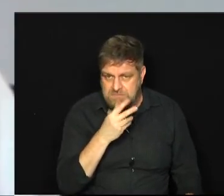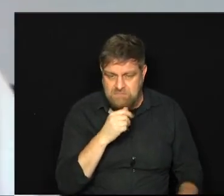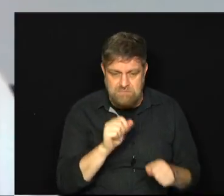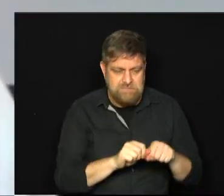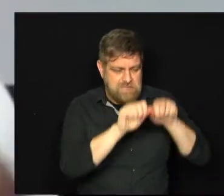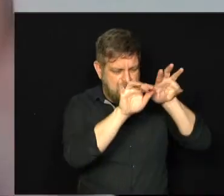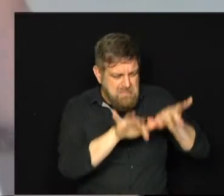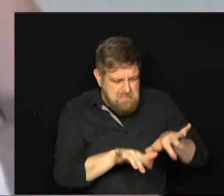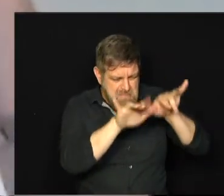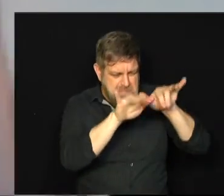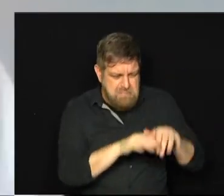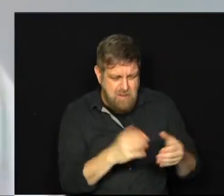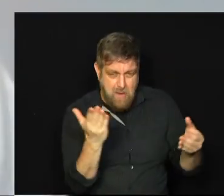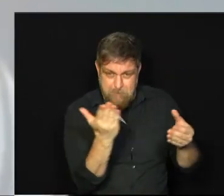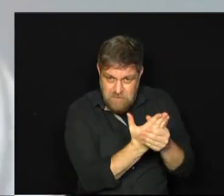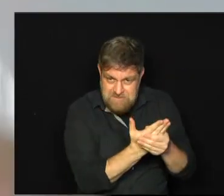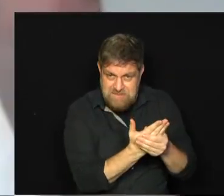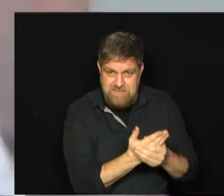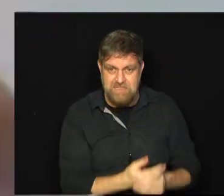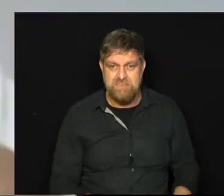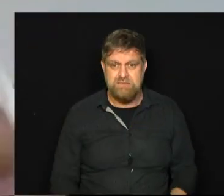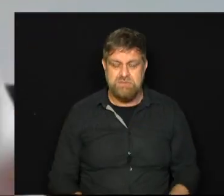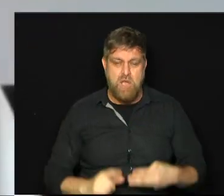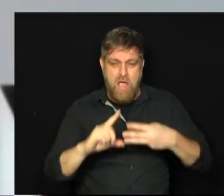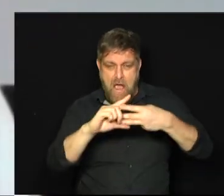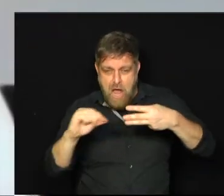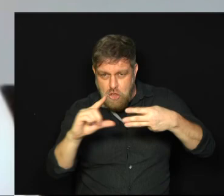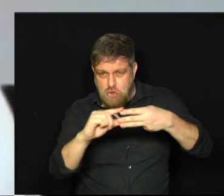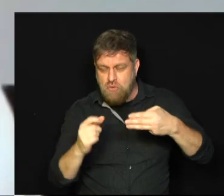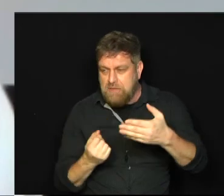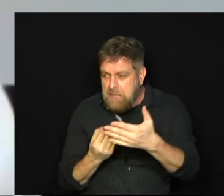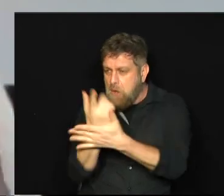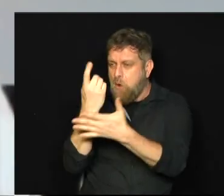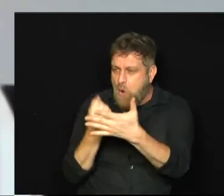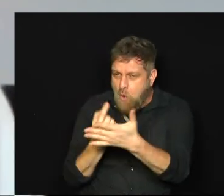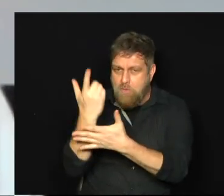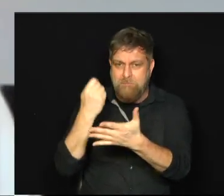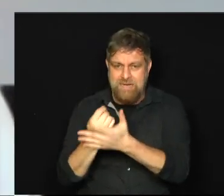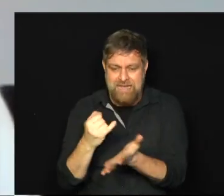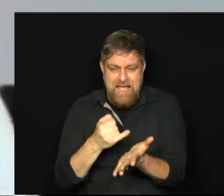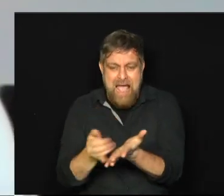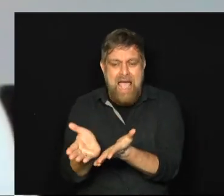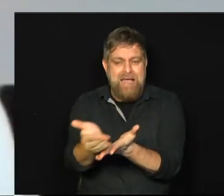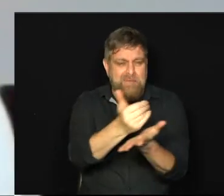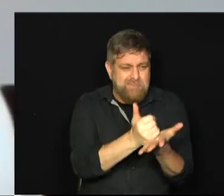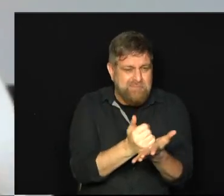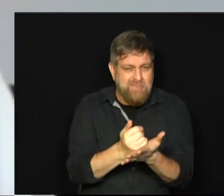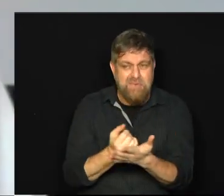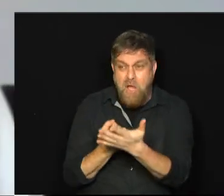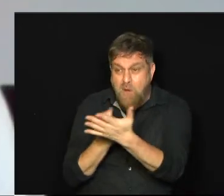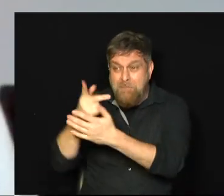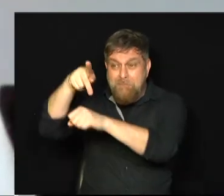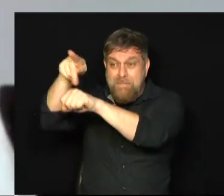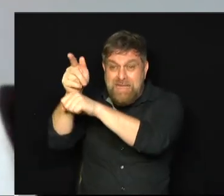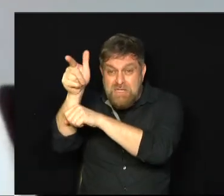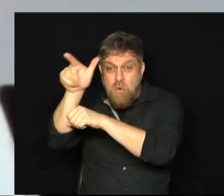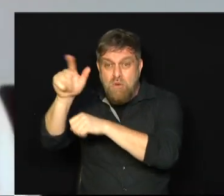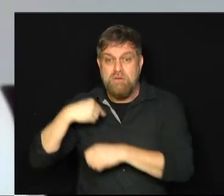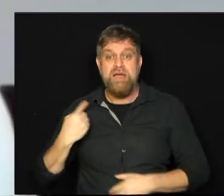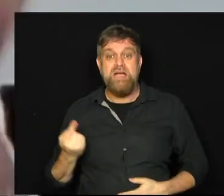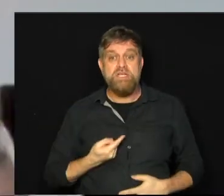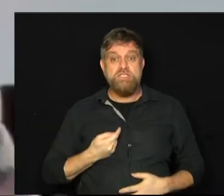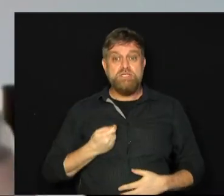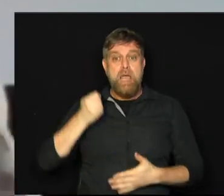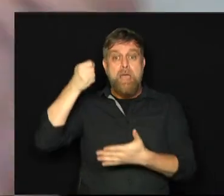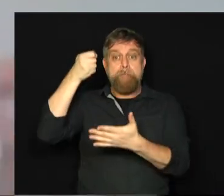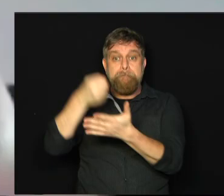baita processo, paga tudo em dólar ou em euro, taxas de importação. Inclusive, a gente tem que pagar